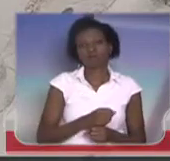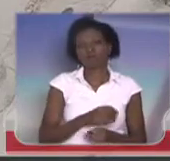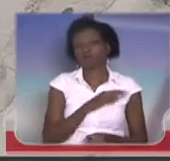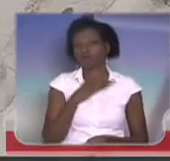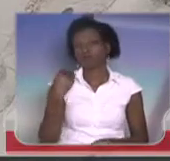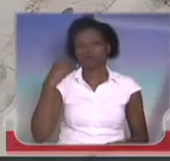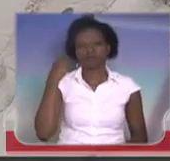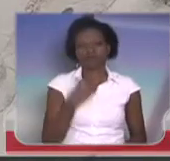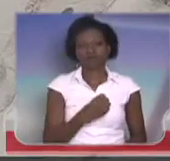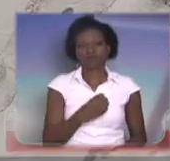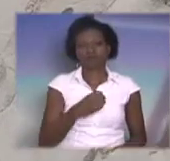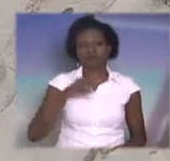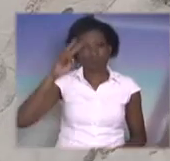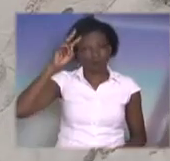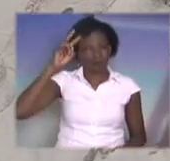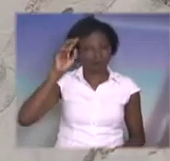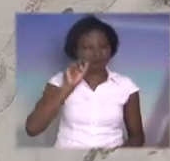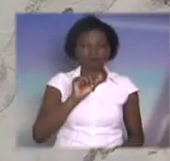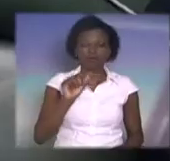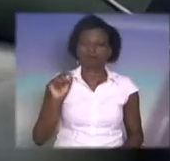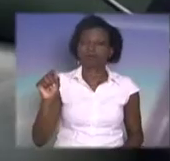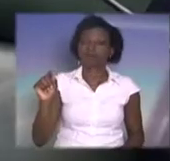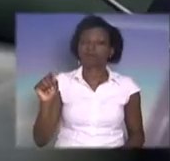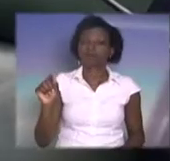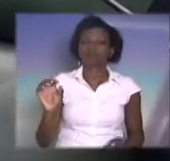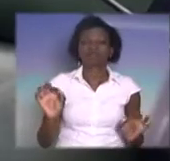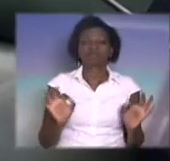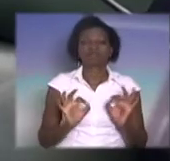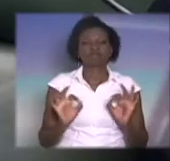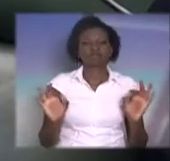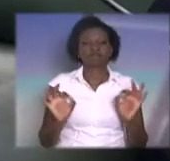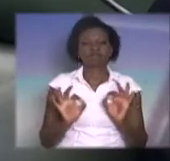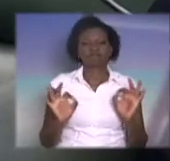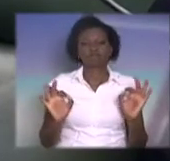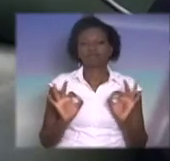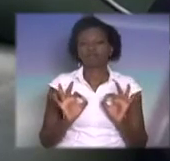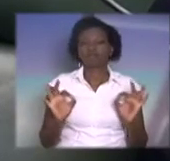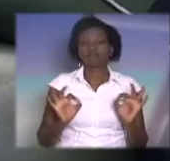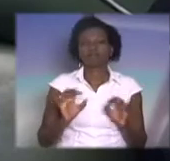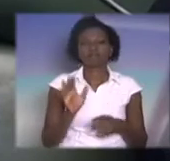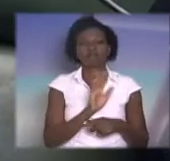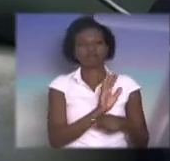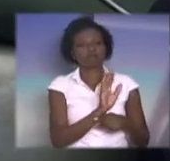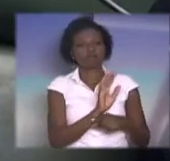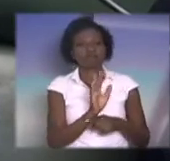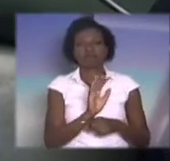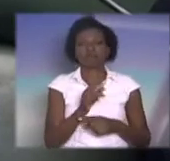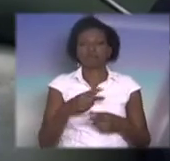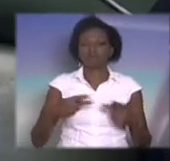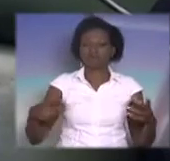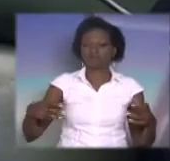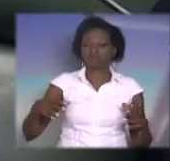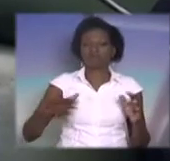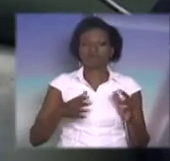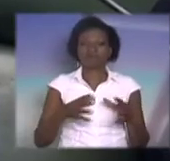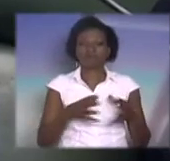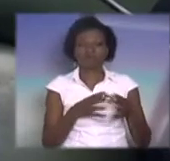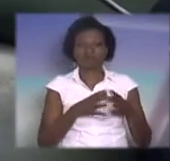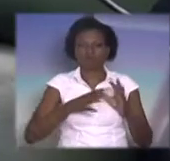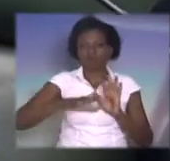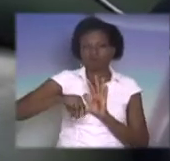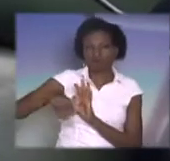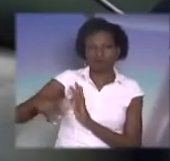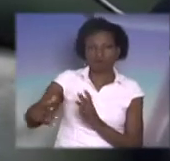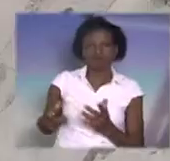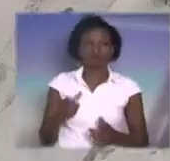disso. Ninguém lembrou disso. Tem filme lá do Lúcio Flávio, tem filme de um monte de bandido. Agora, no menino desse que morre com